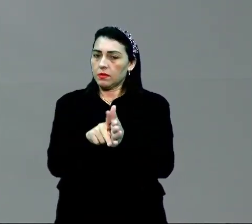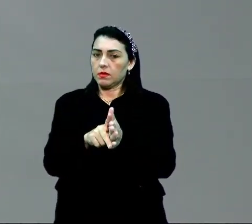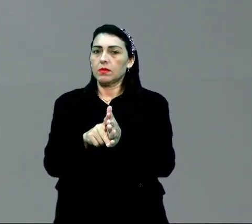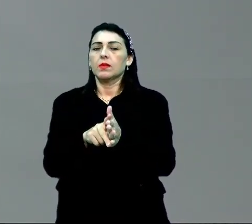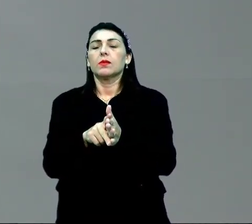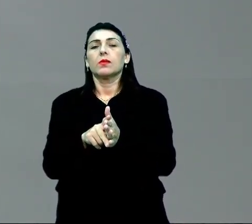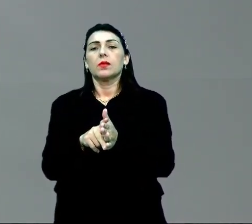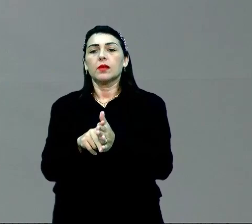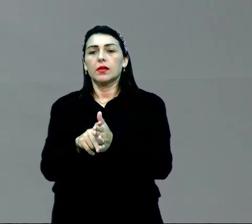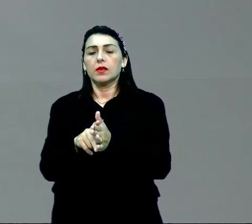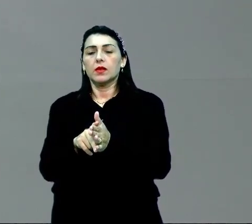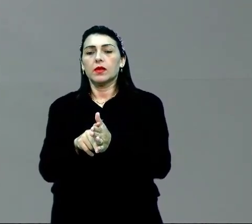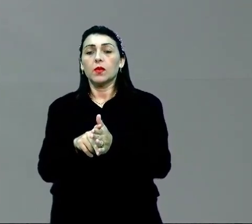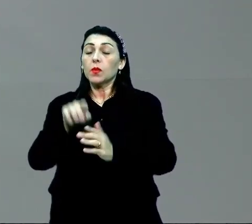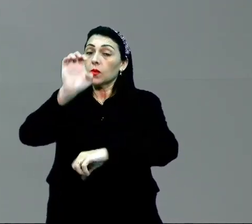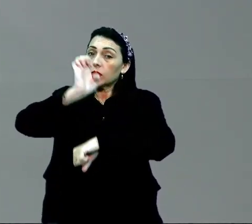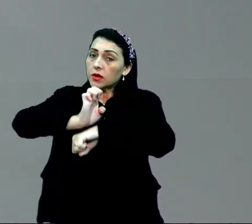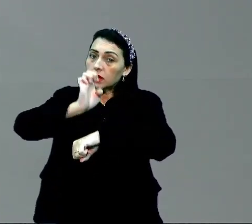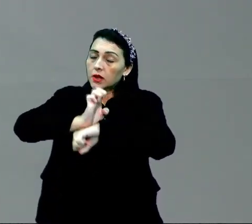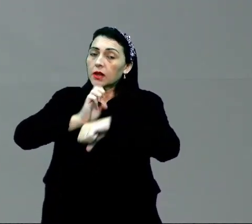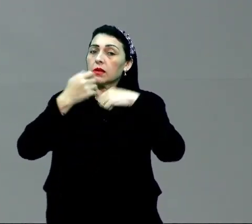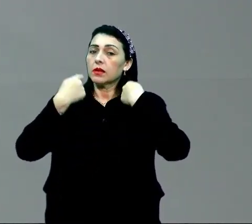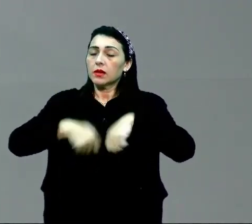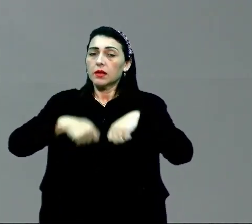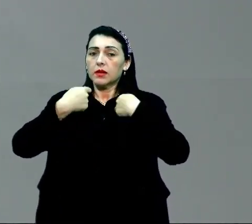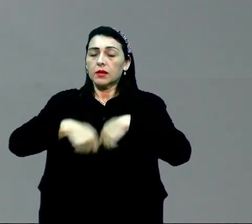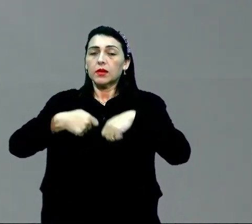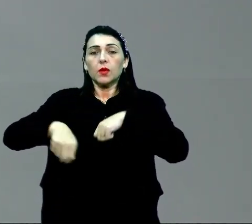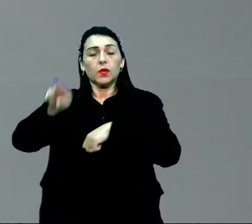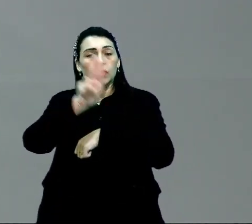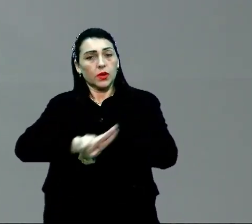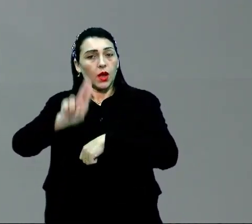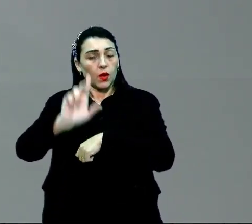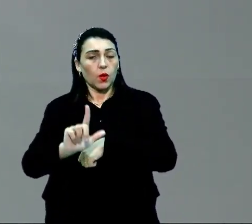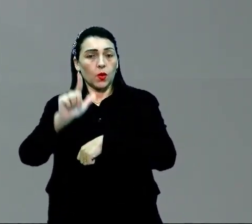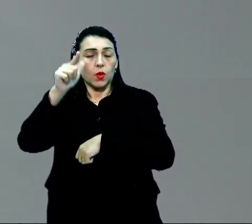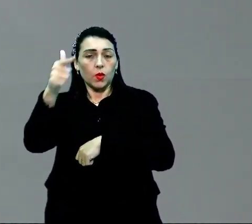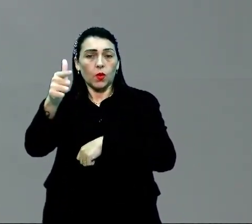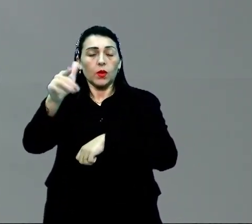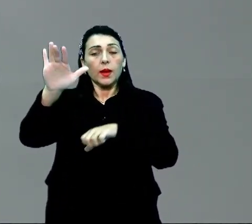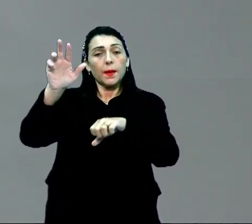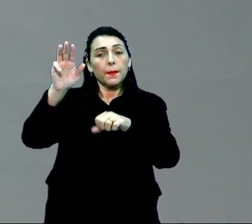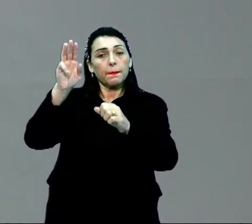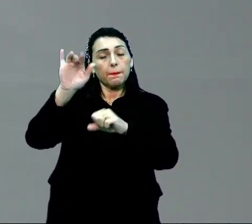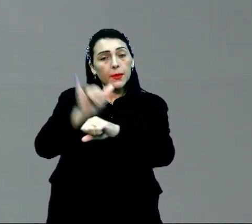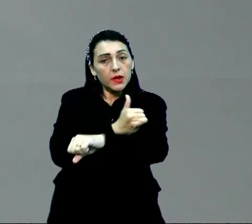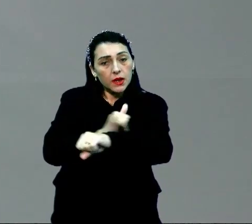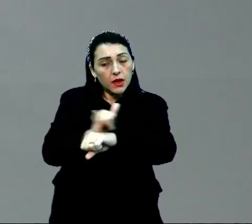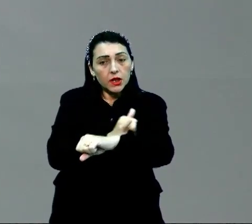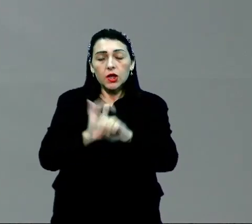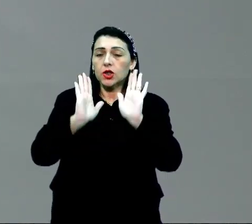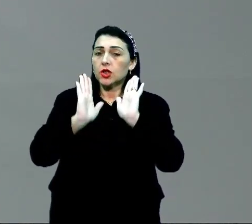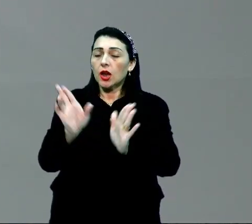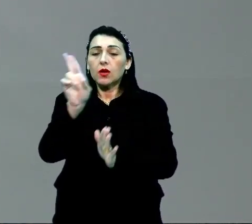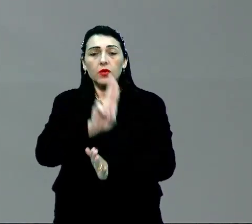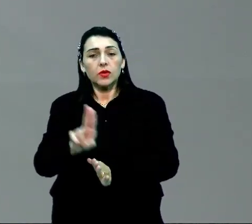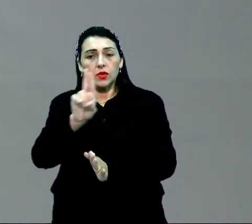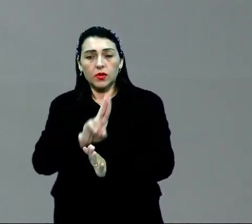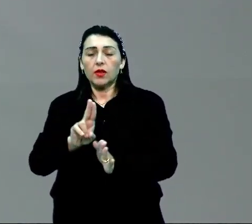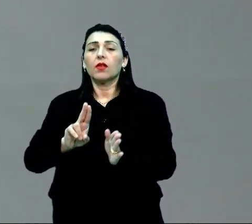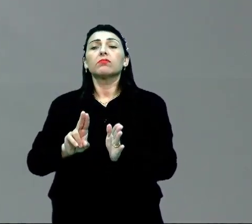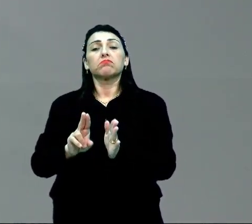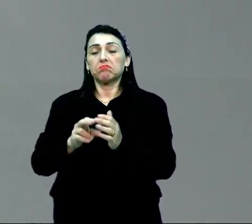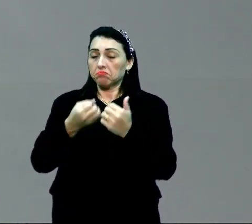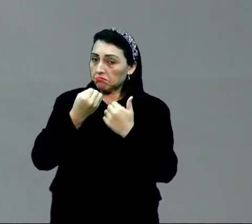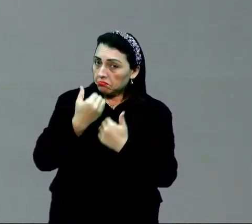para isso. O Estado ele precisa utilizar outros recursos, né, porque os que ele já utilizou são